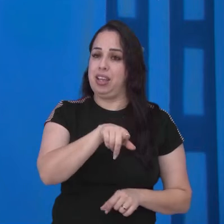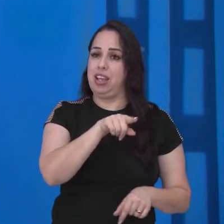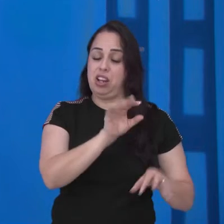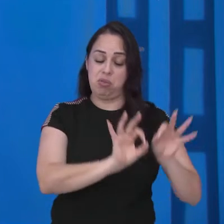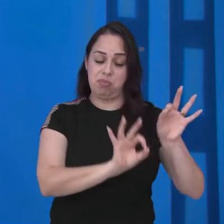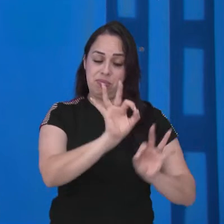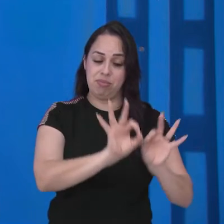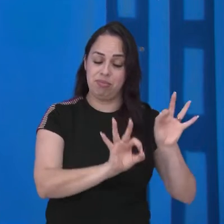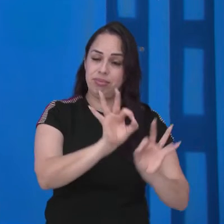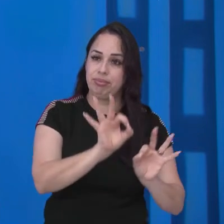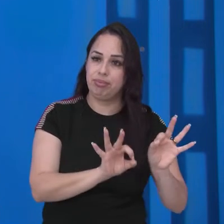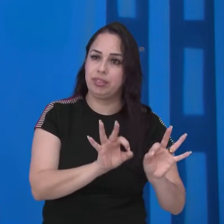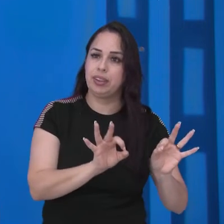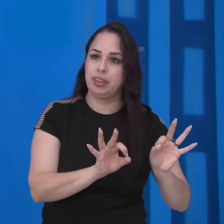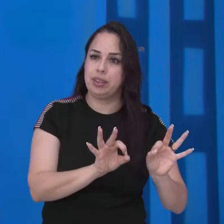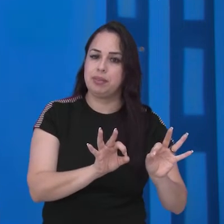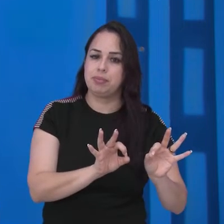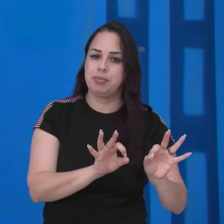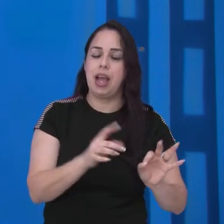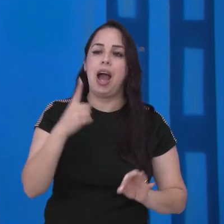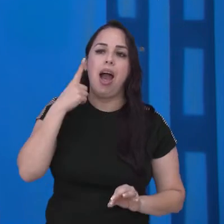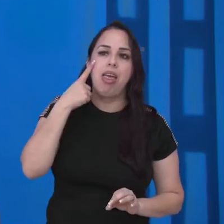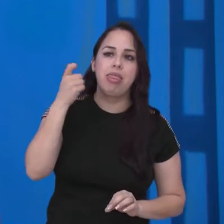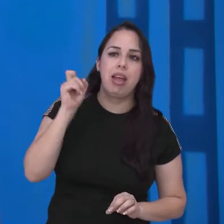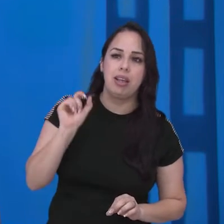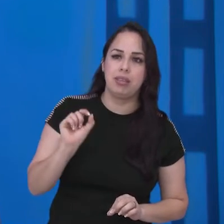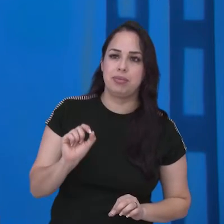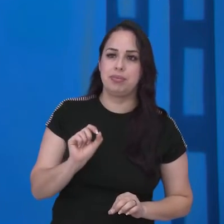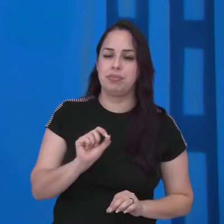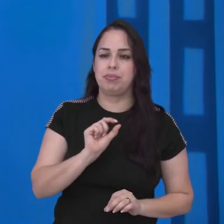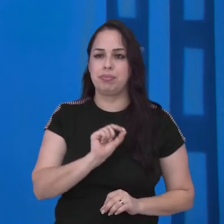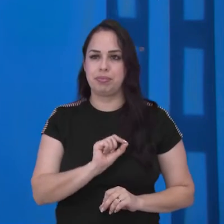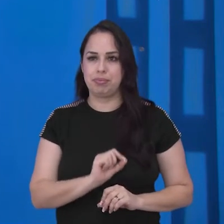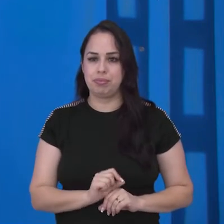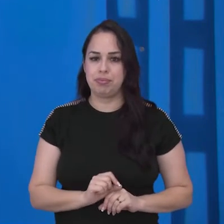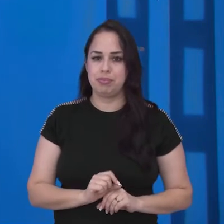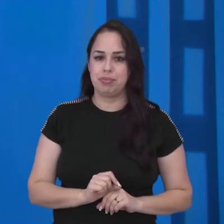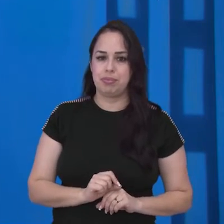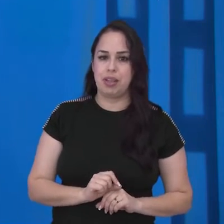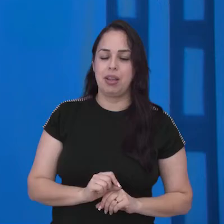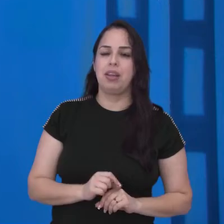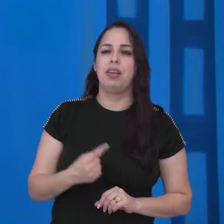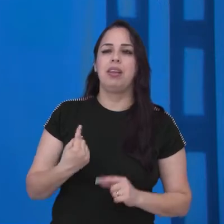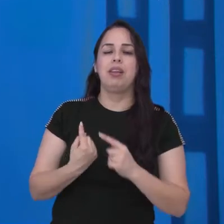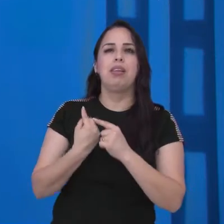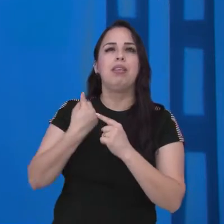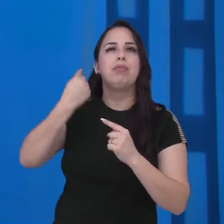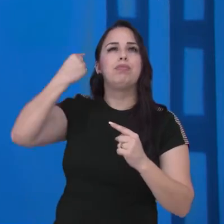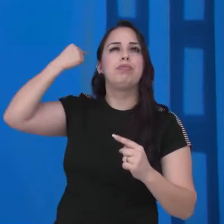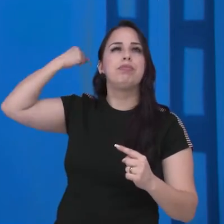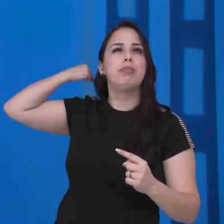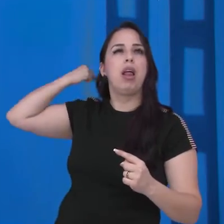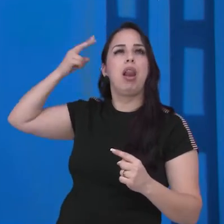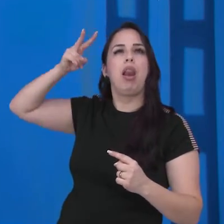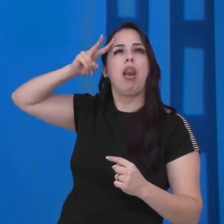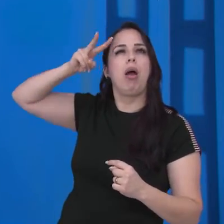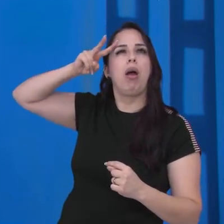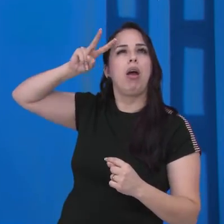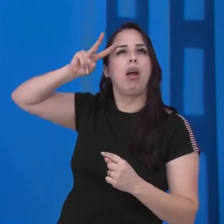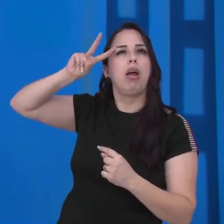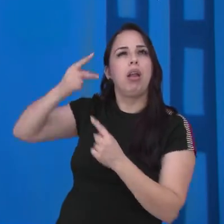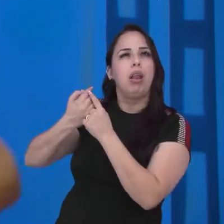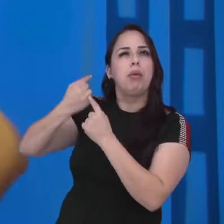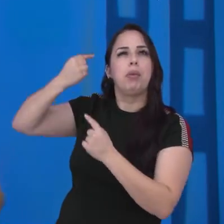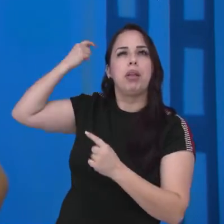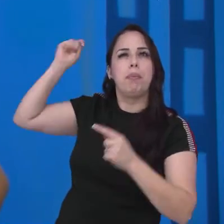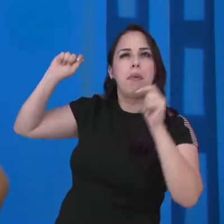né? E aí a ideia do Osmar foi buscar essa nostalgia dos